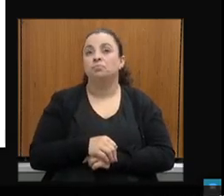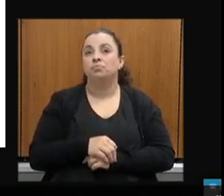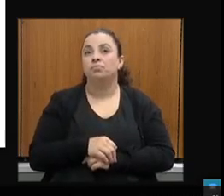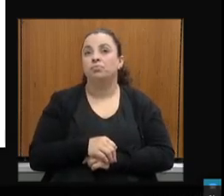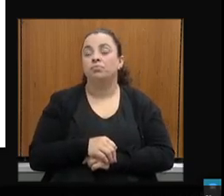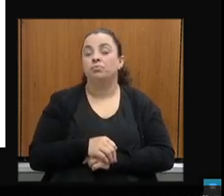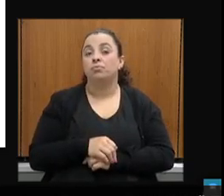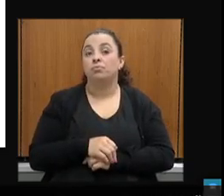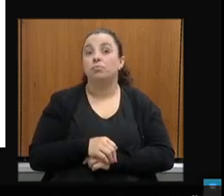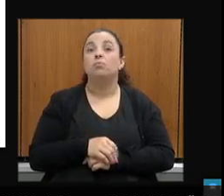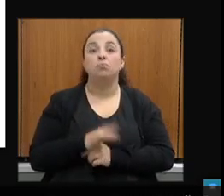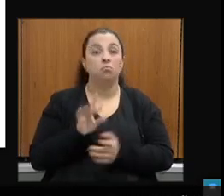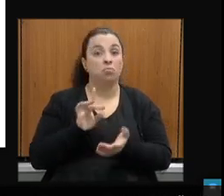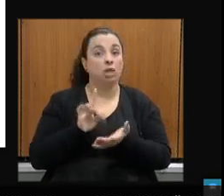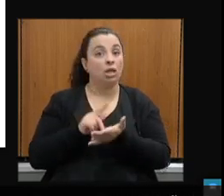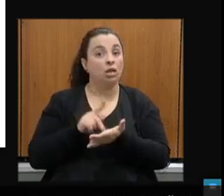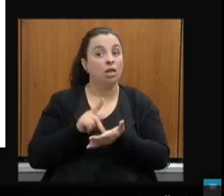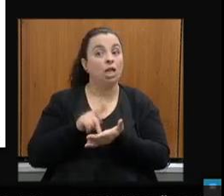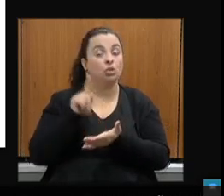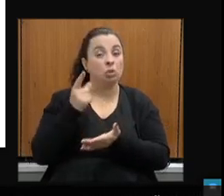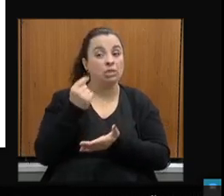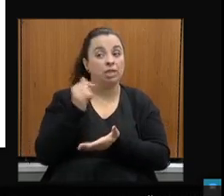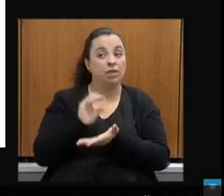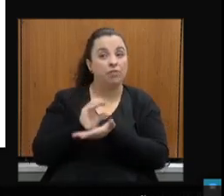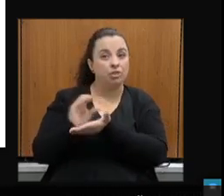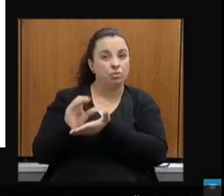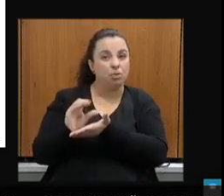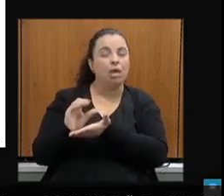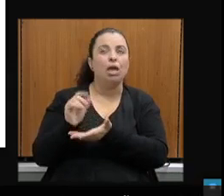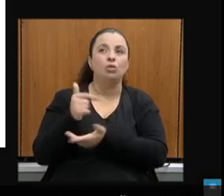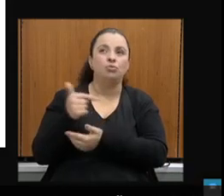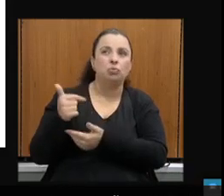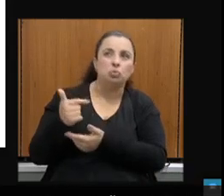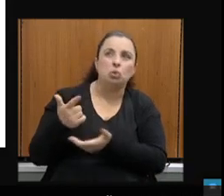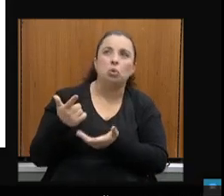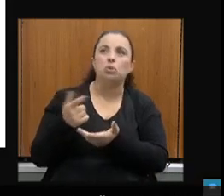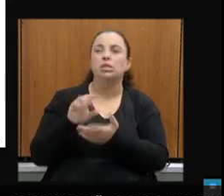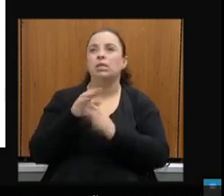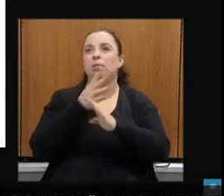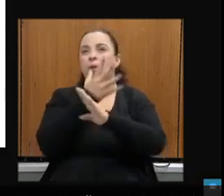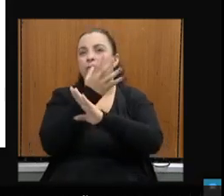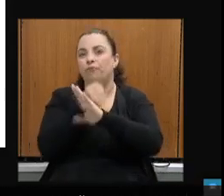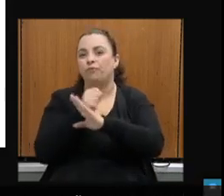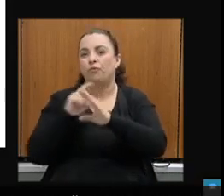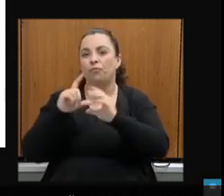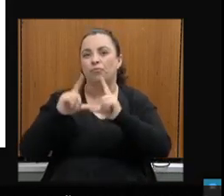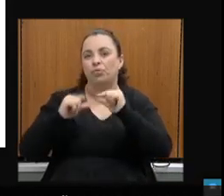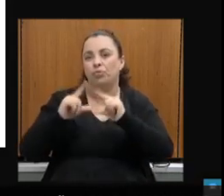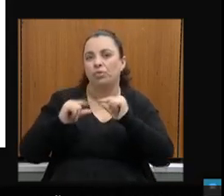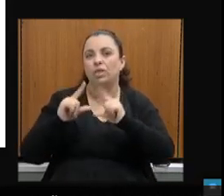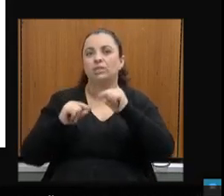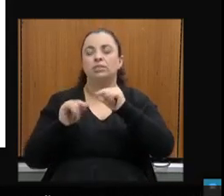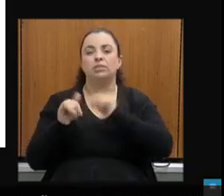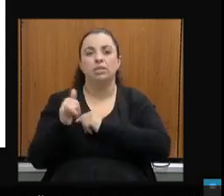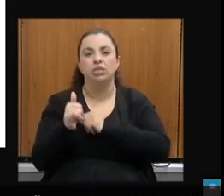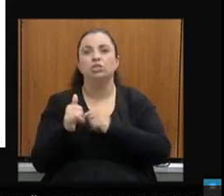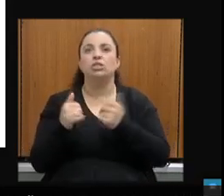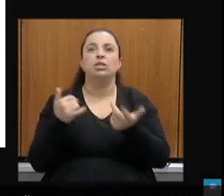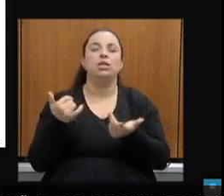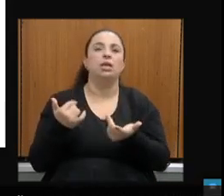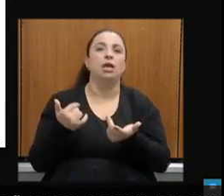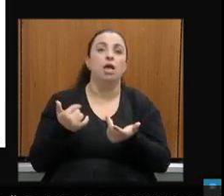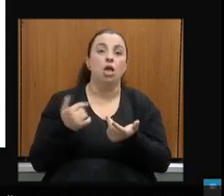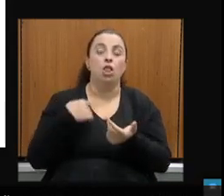efetivamente o investimento que nós estamos falando em fotovoltaica não é claramente a gente vai ter toda a capacidade de